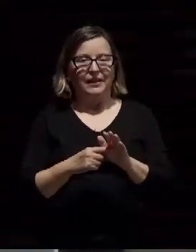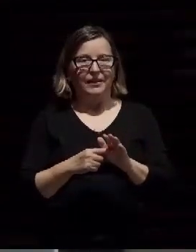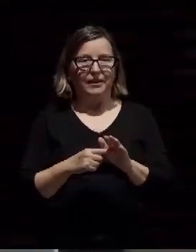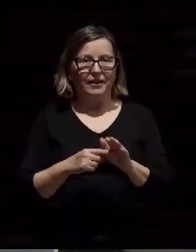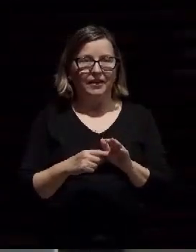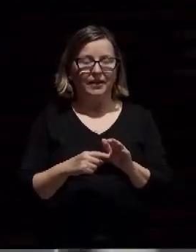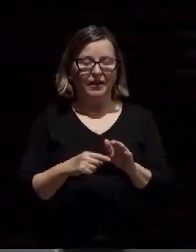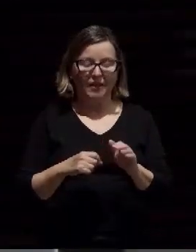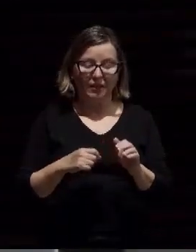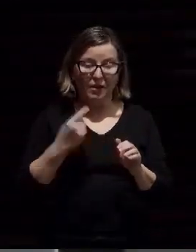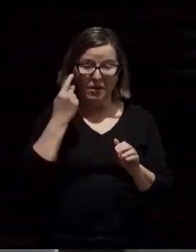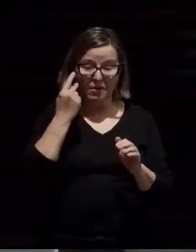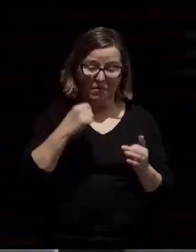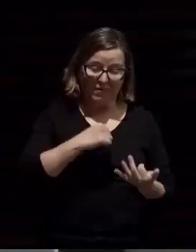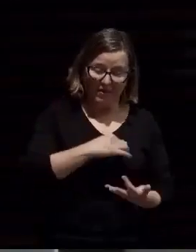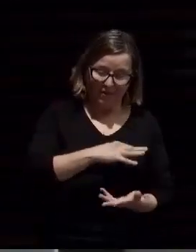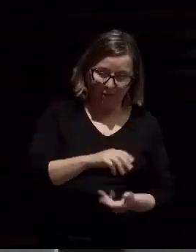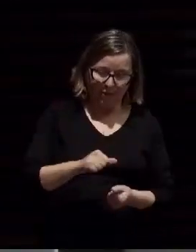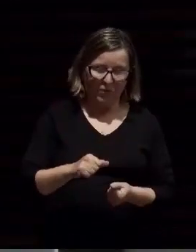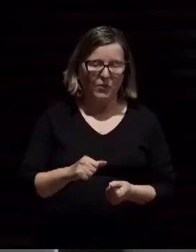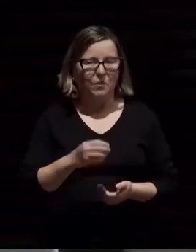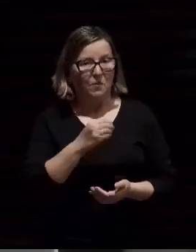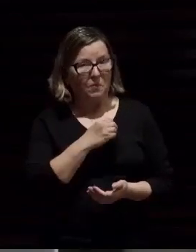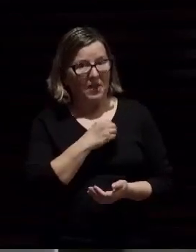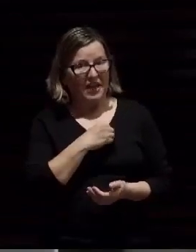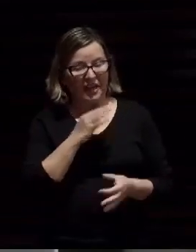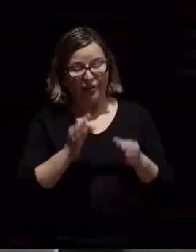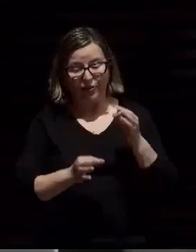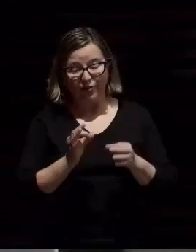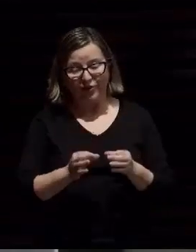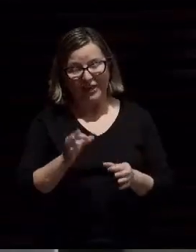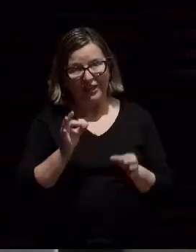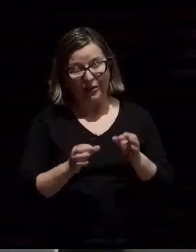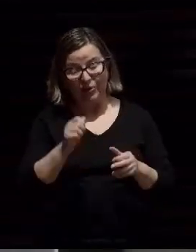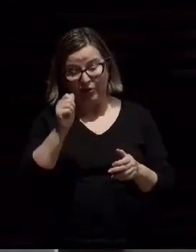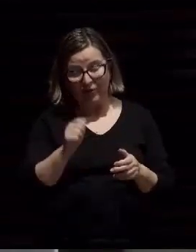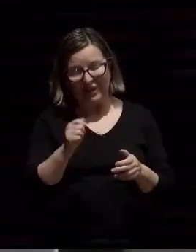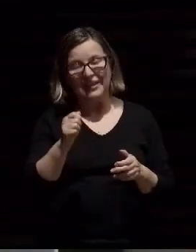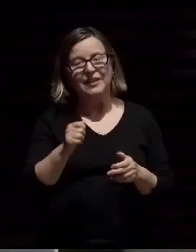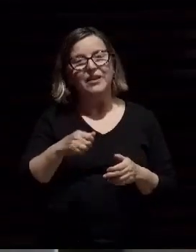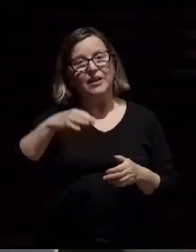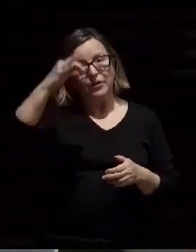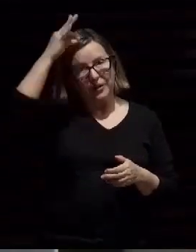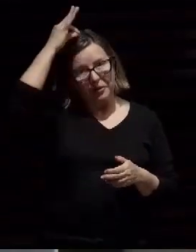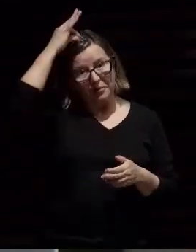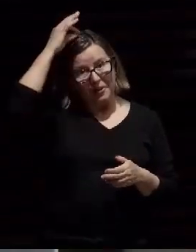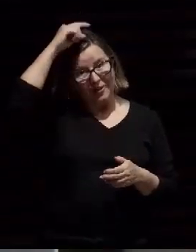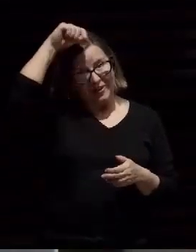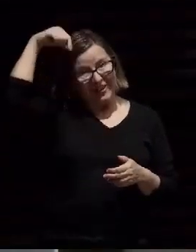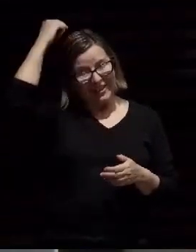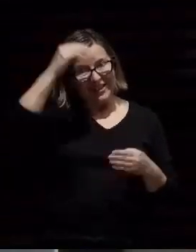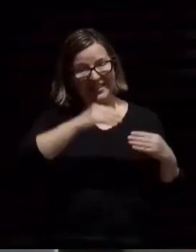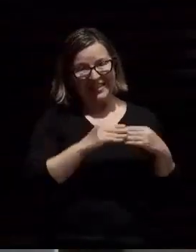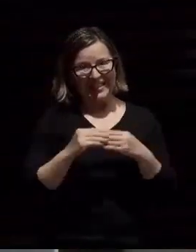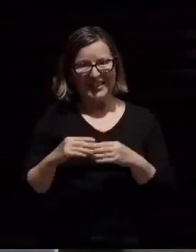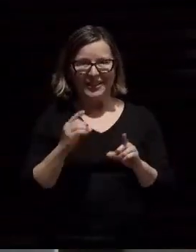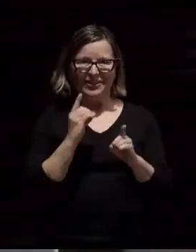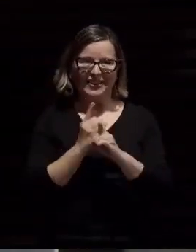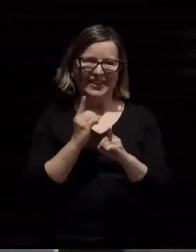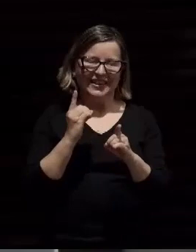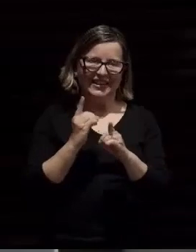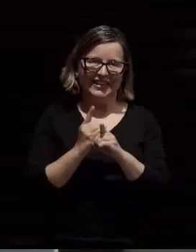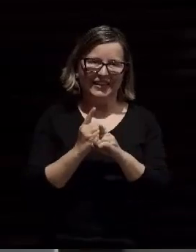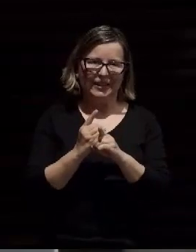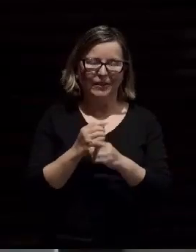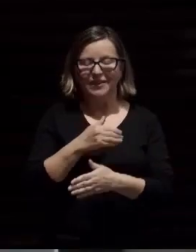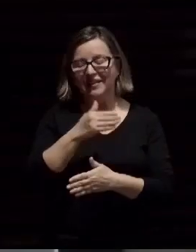e do juízo e confortar os seguidores de Jesus, o Espírito Santo guiaria os discípulos